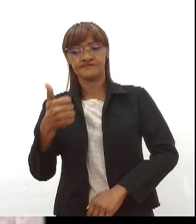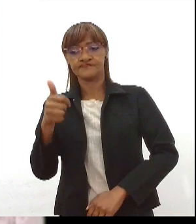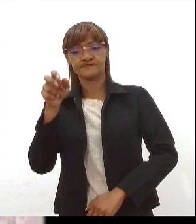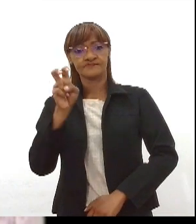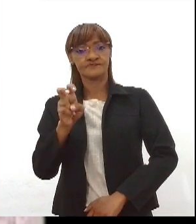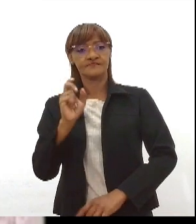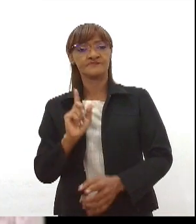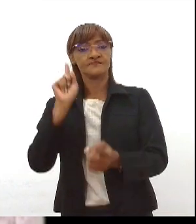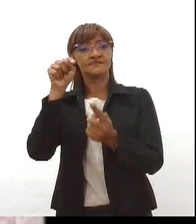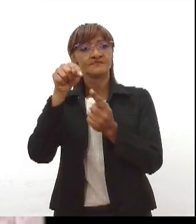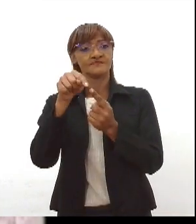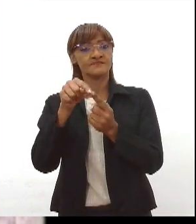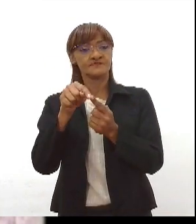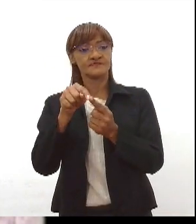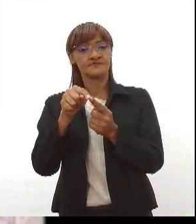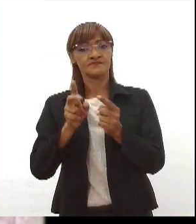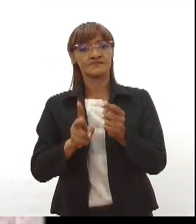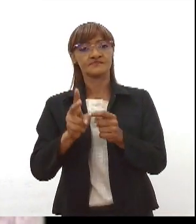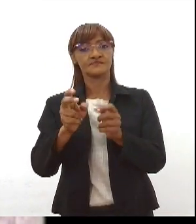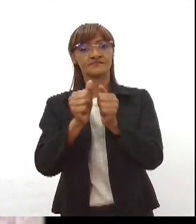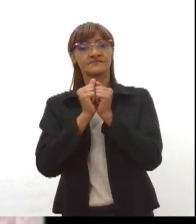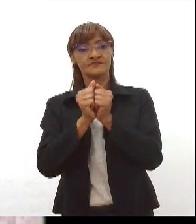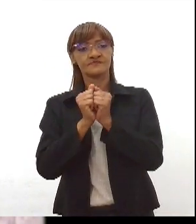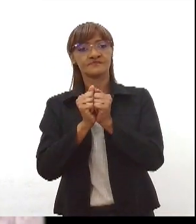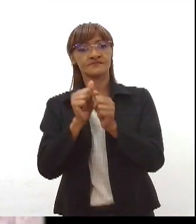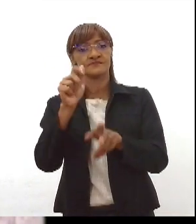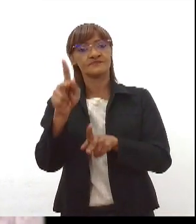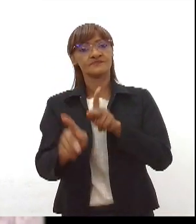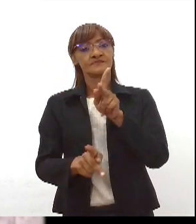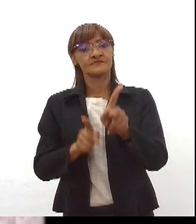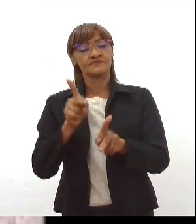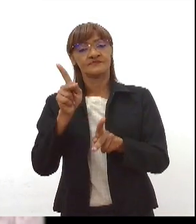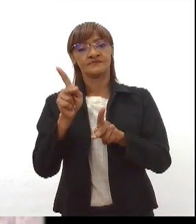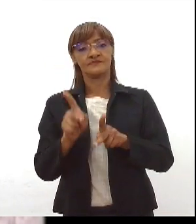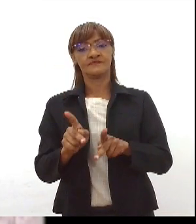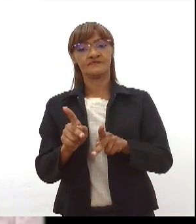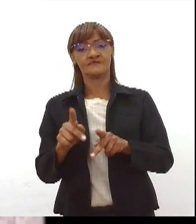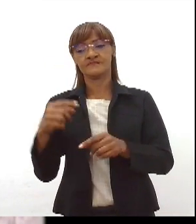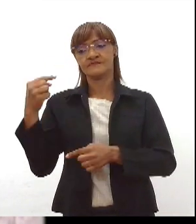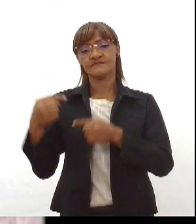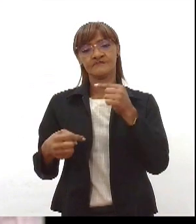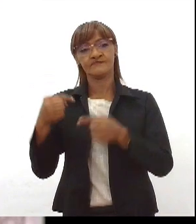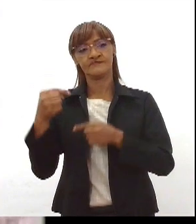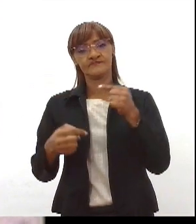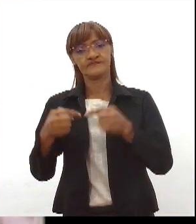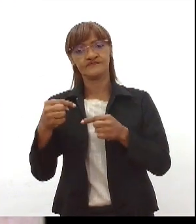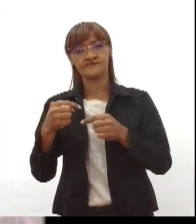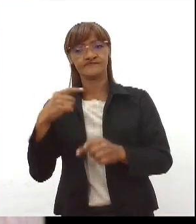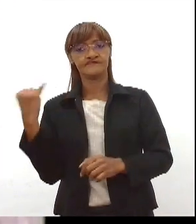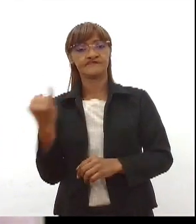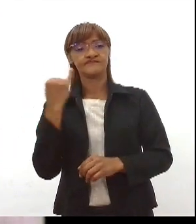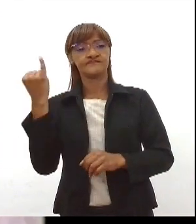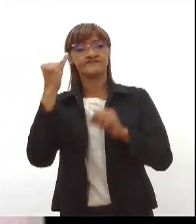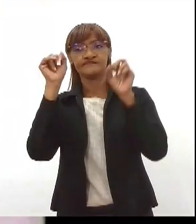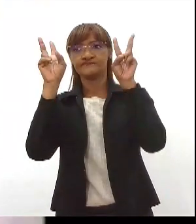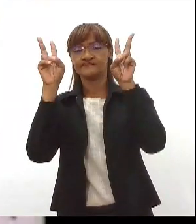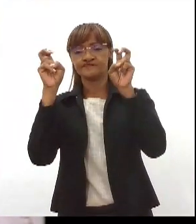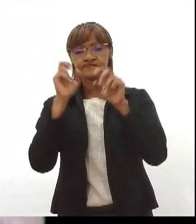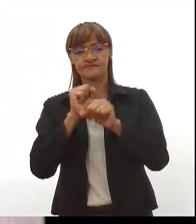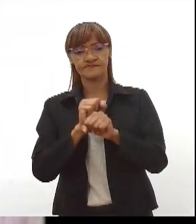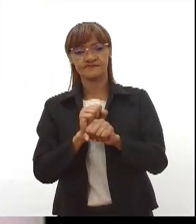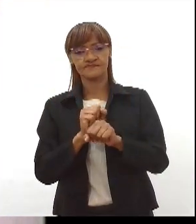aproximar a lese da população ampliando as discussões de temas importantes ao interesse coletivo